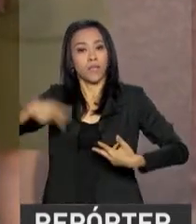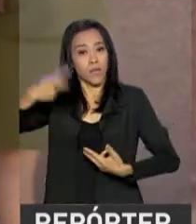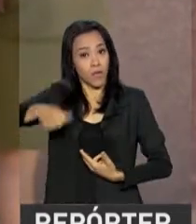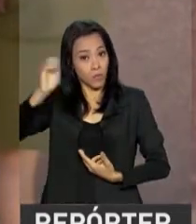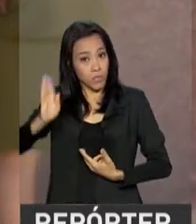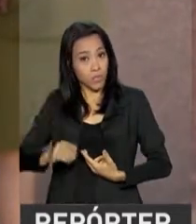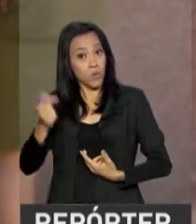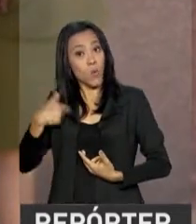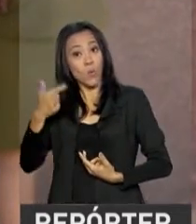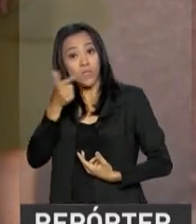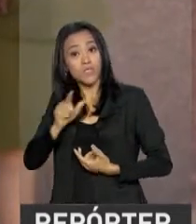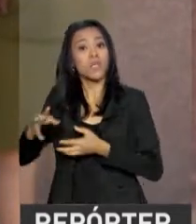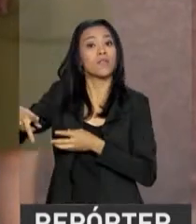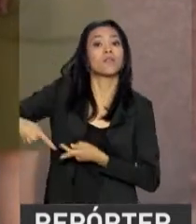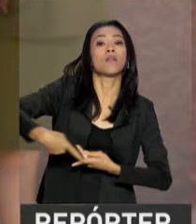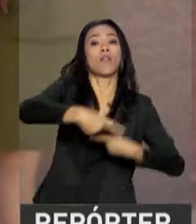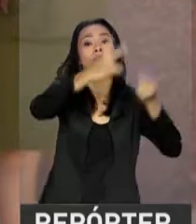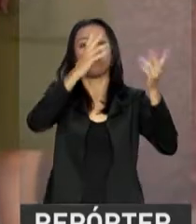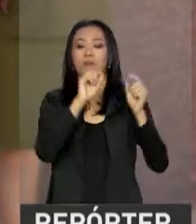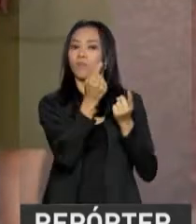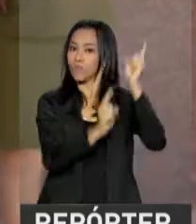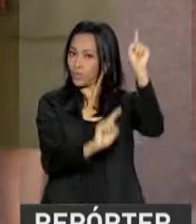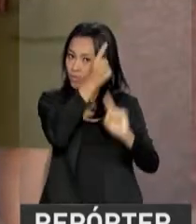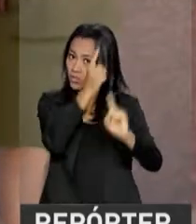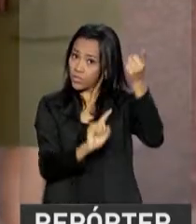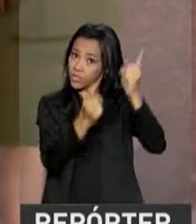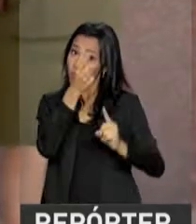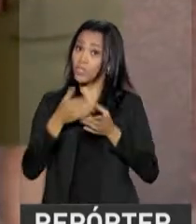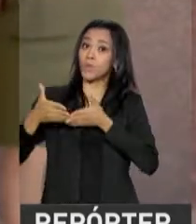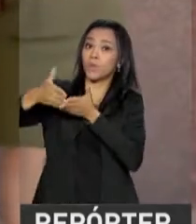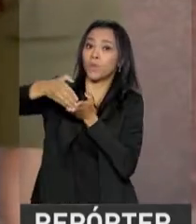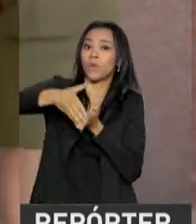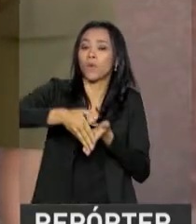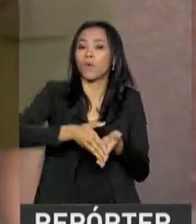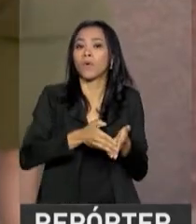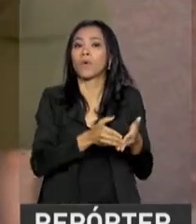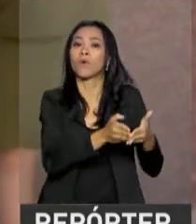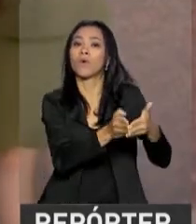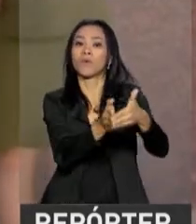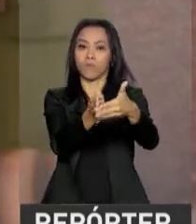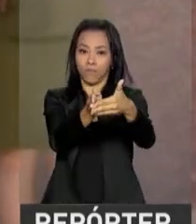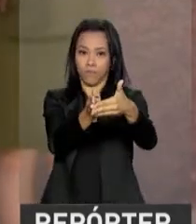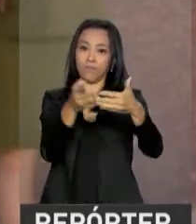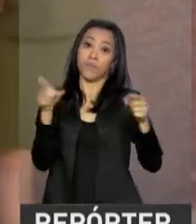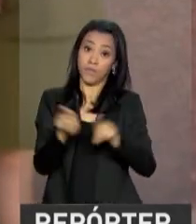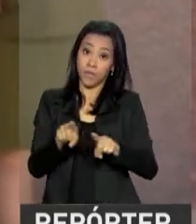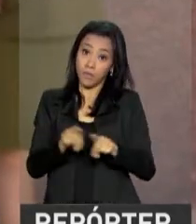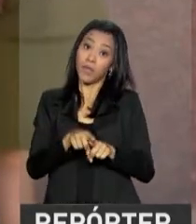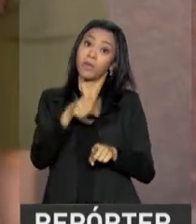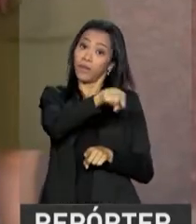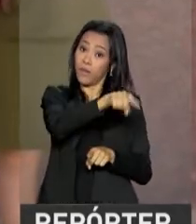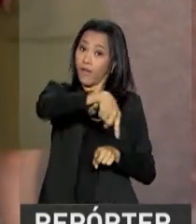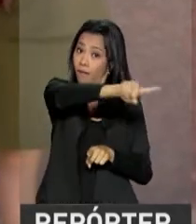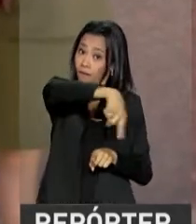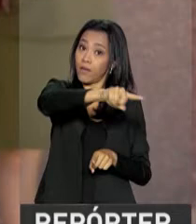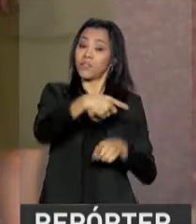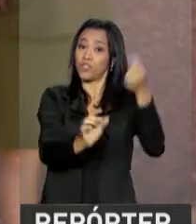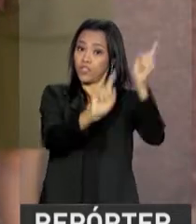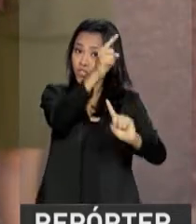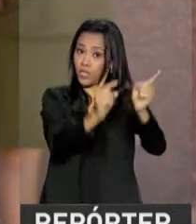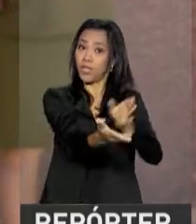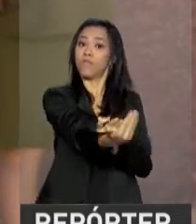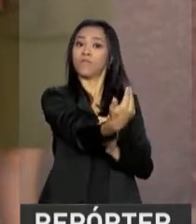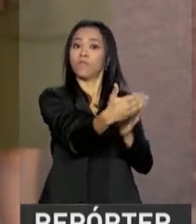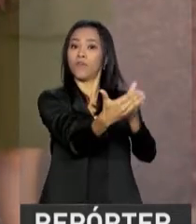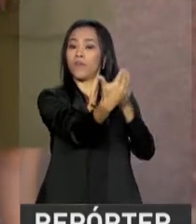mercado asiático, saindo pelos portos do Chile, no Oceano Pacífico. Assim como também permitir aos chilenos acesso aos